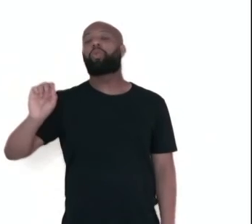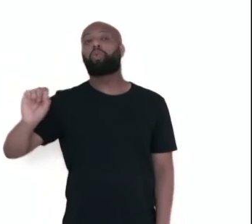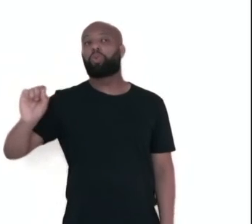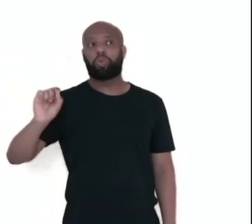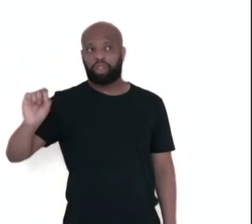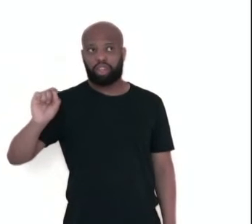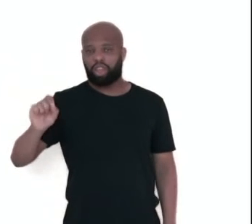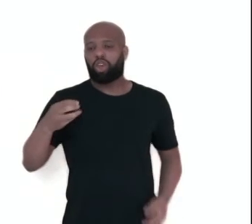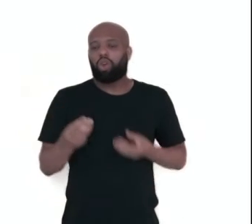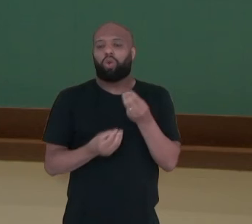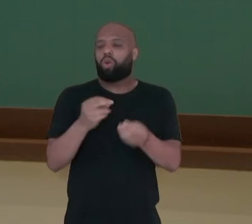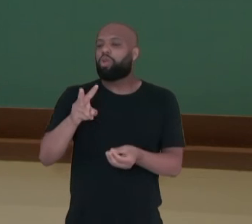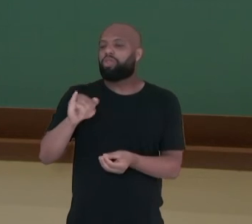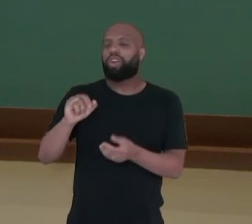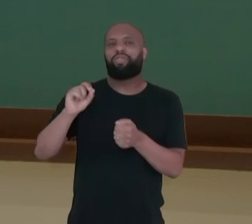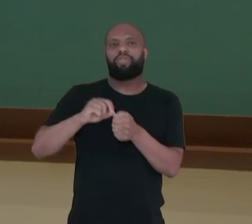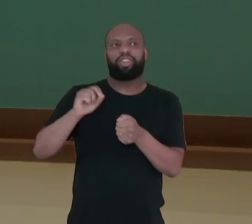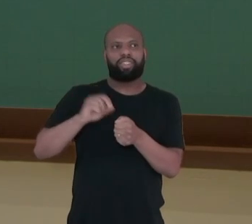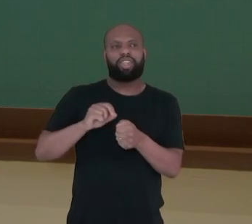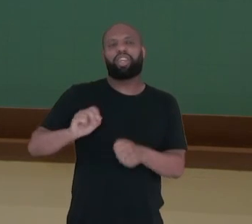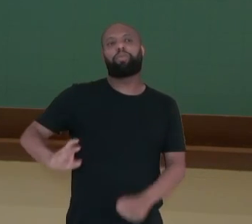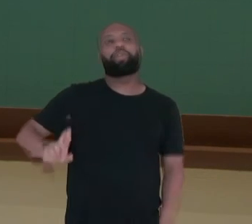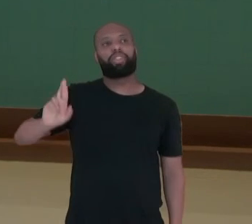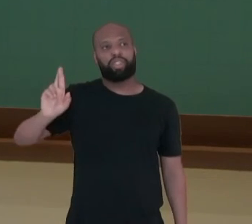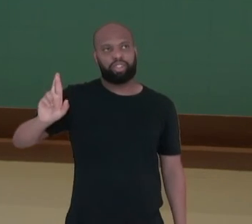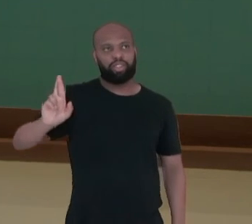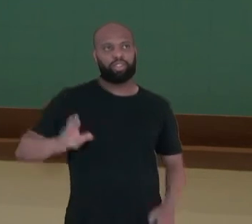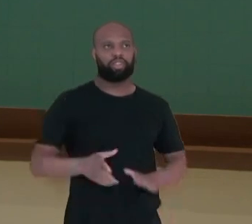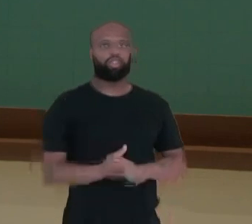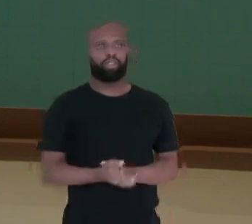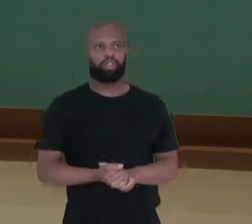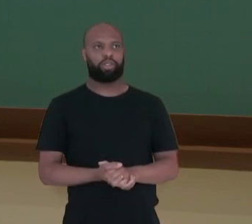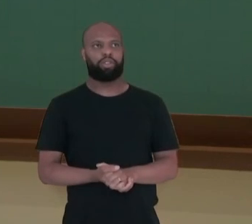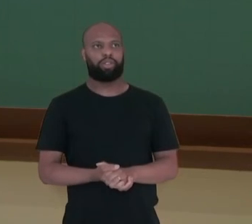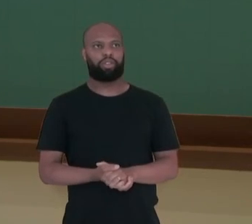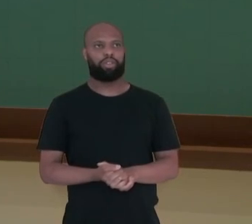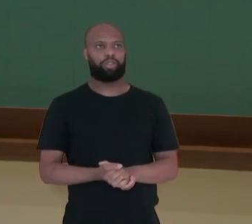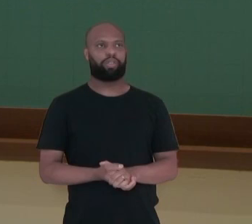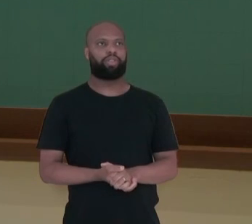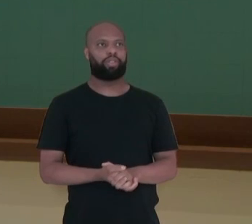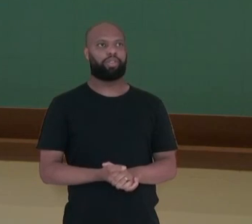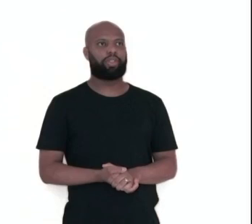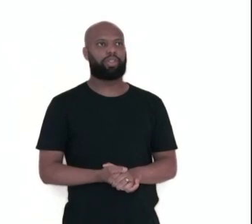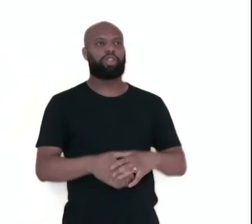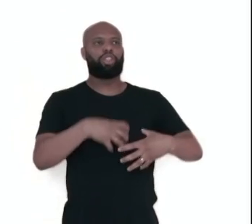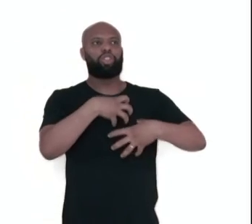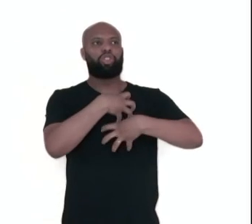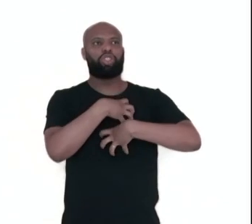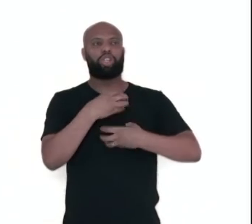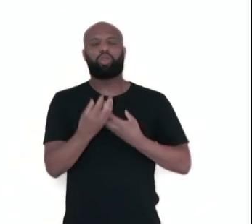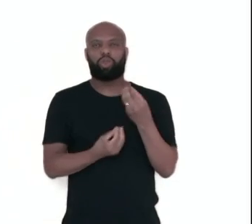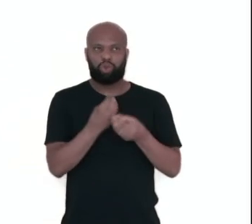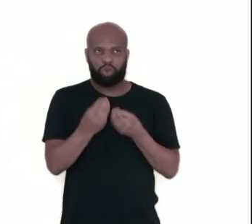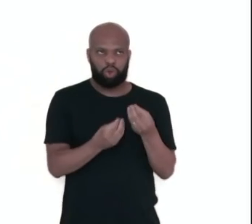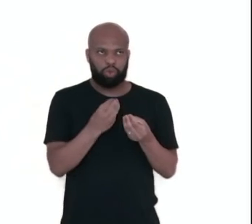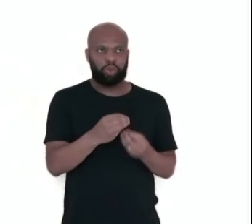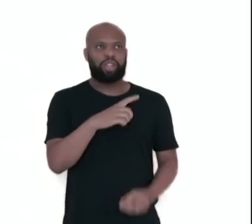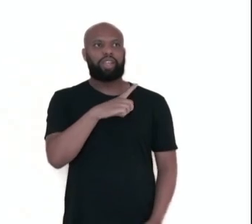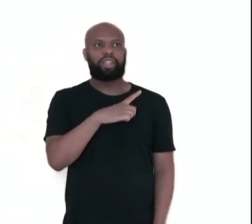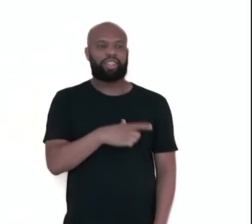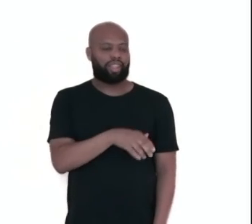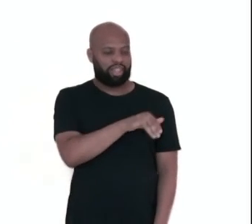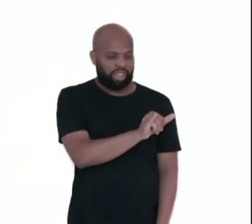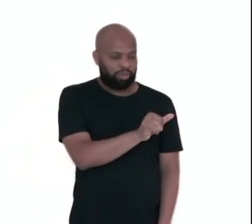por. Como que a gente representa uma função quadrática? Tcharam! Representamos